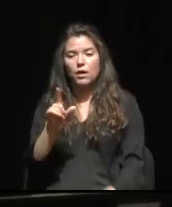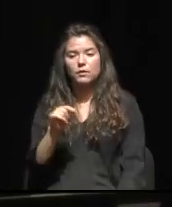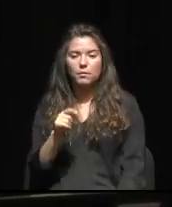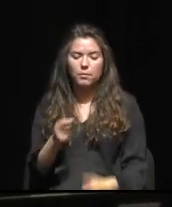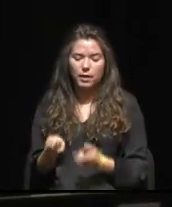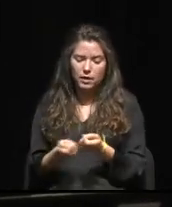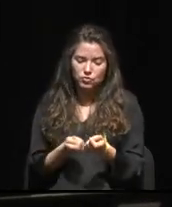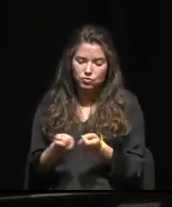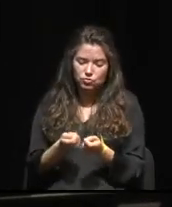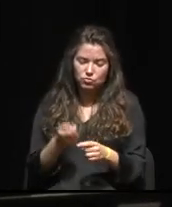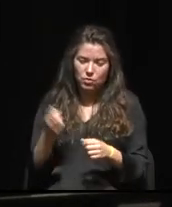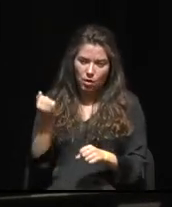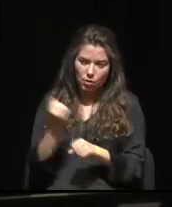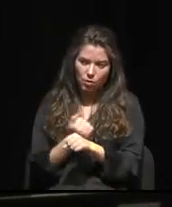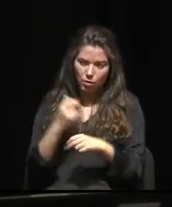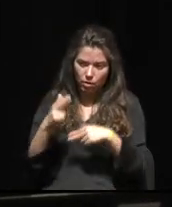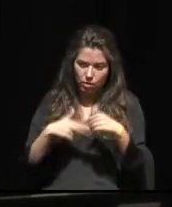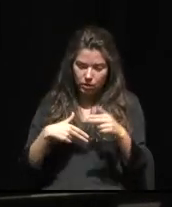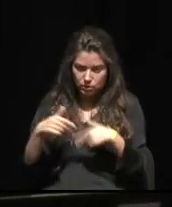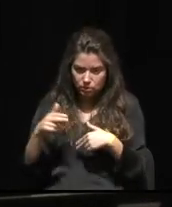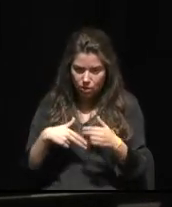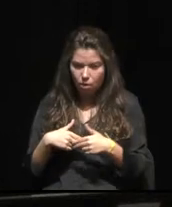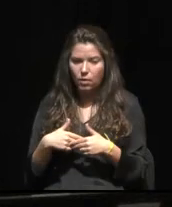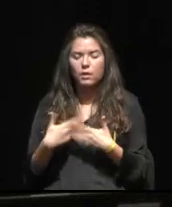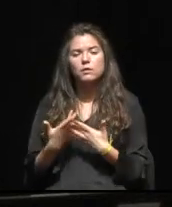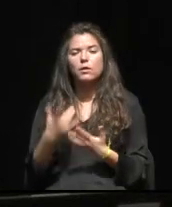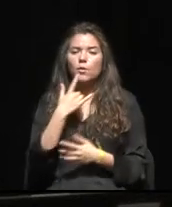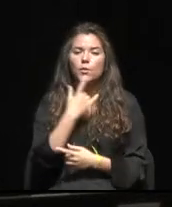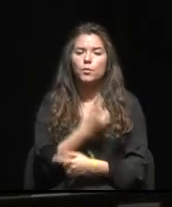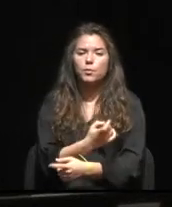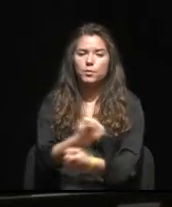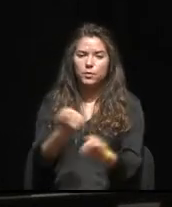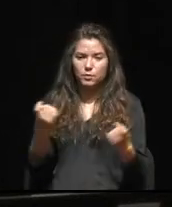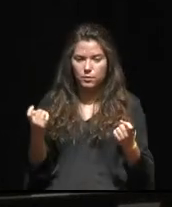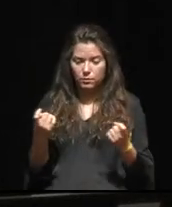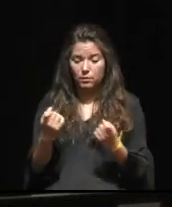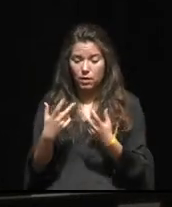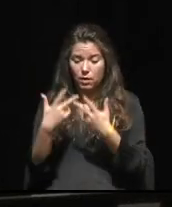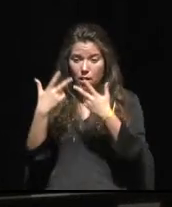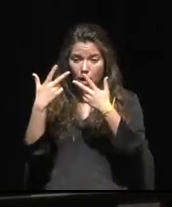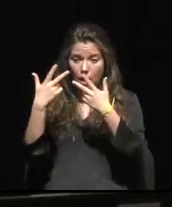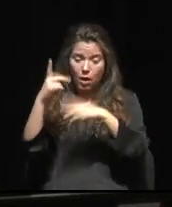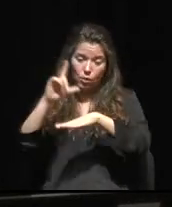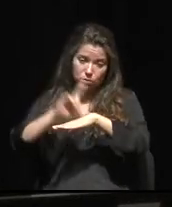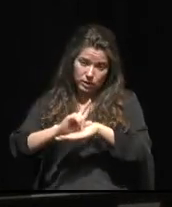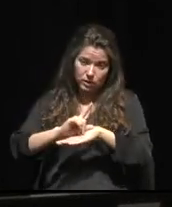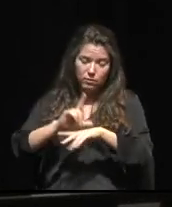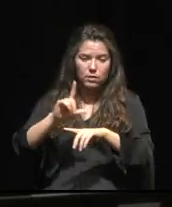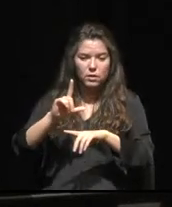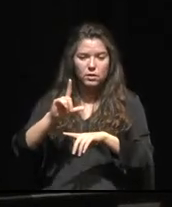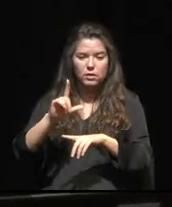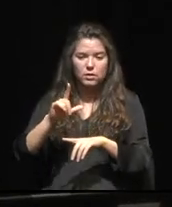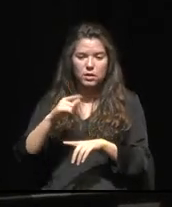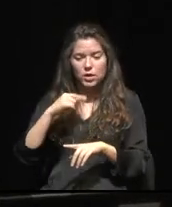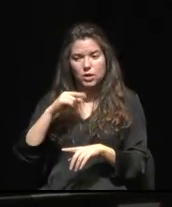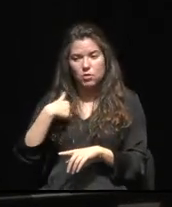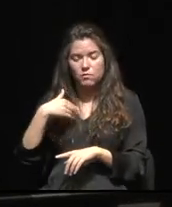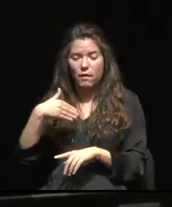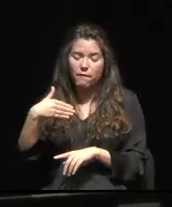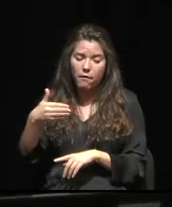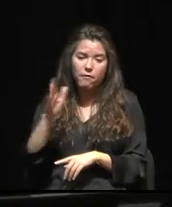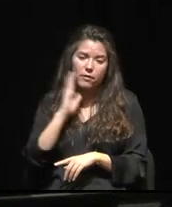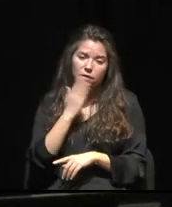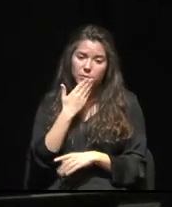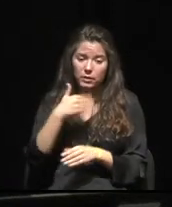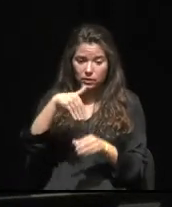as questões das obras e do edificado escolar e portanto perguntar exatamente Ao livre e o nosso voto sinceramente depende daquilo que for a